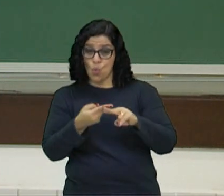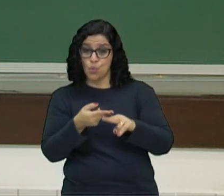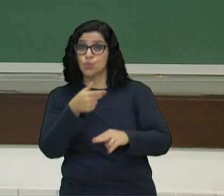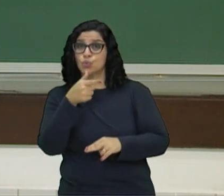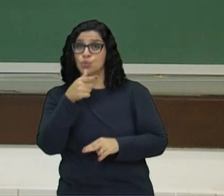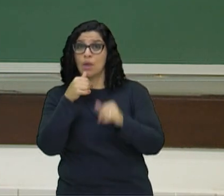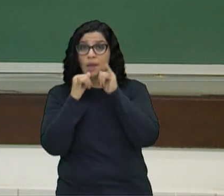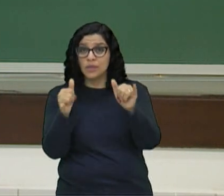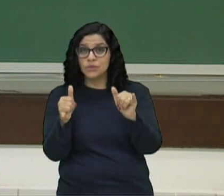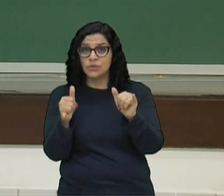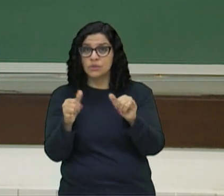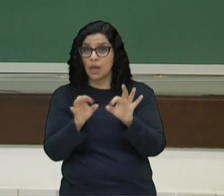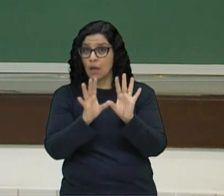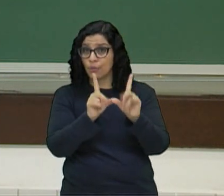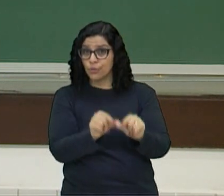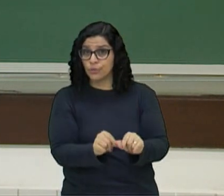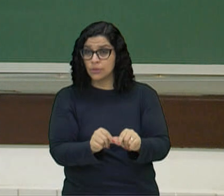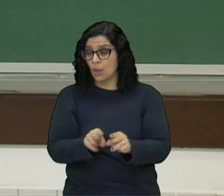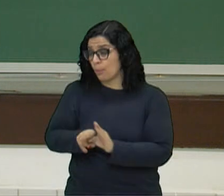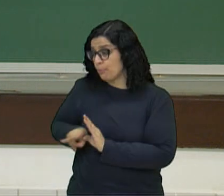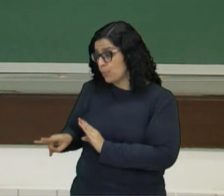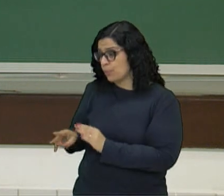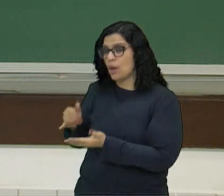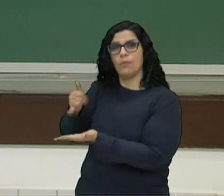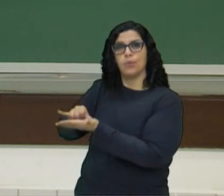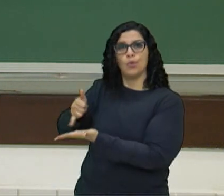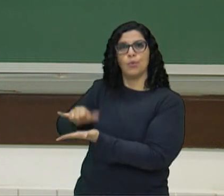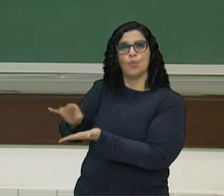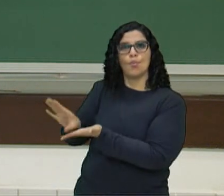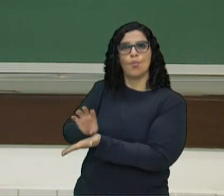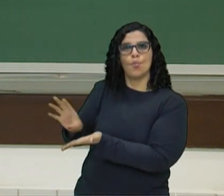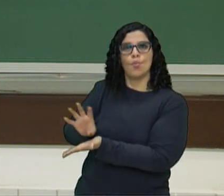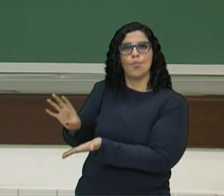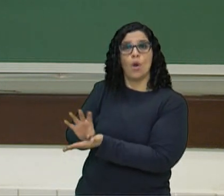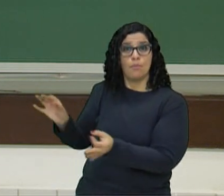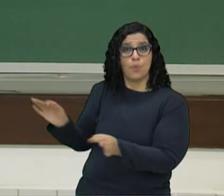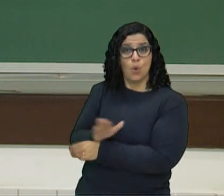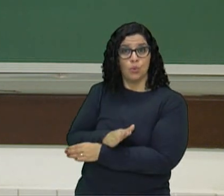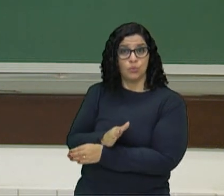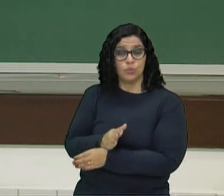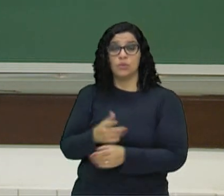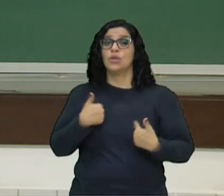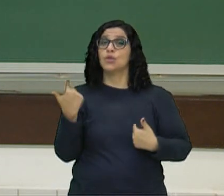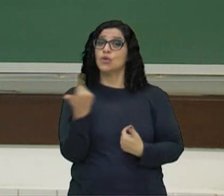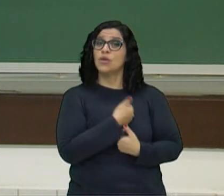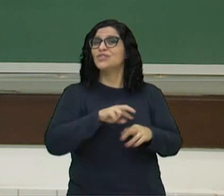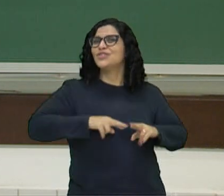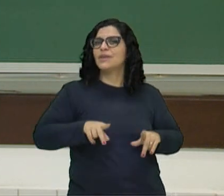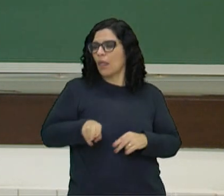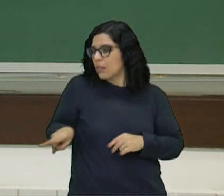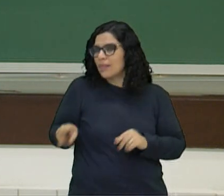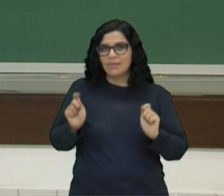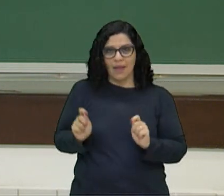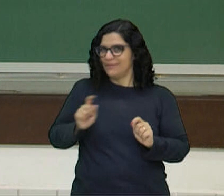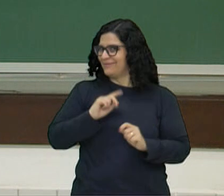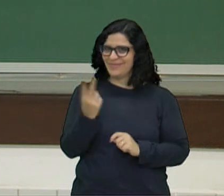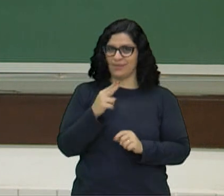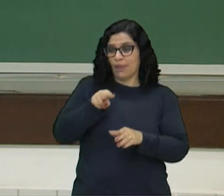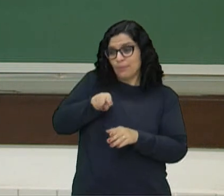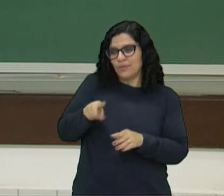põe na tomada. Só que a gente não põe o dedo na tomada para recarregar a nossa energia. Nós nos alimentamos. E